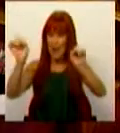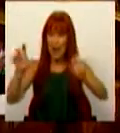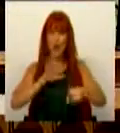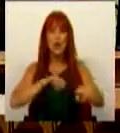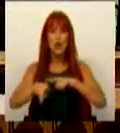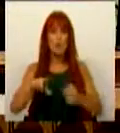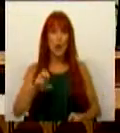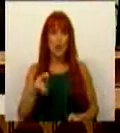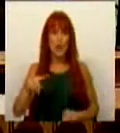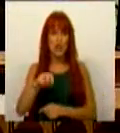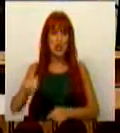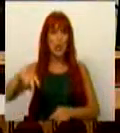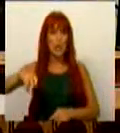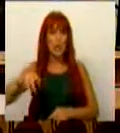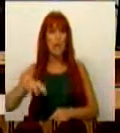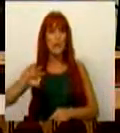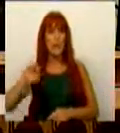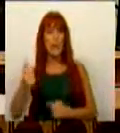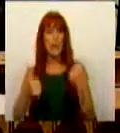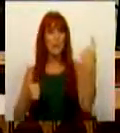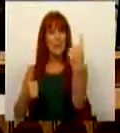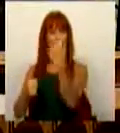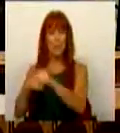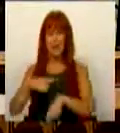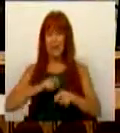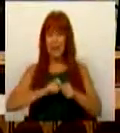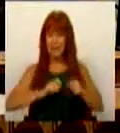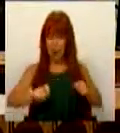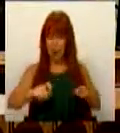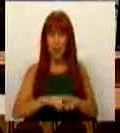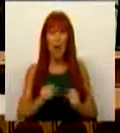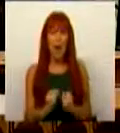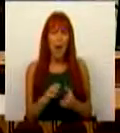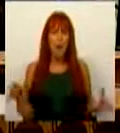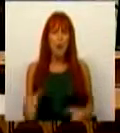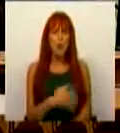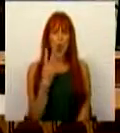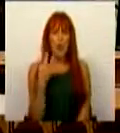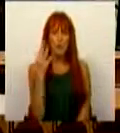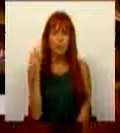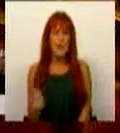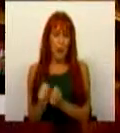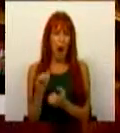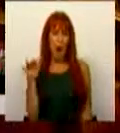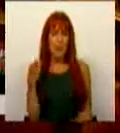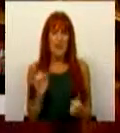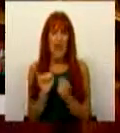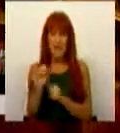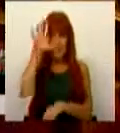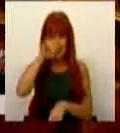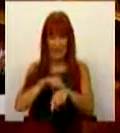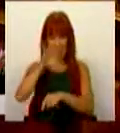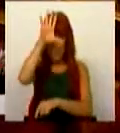Sr. Deputado Cristóvão Norte, o PIB per capita nesta legislatura aumentou 4%. Na vossa